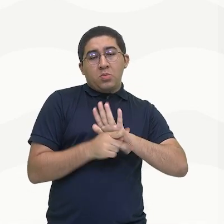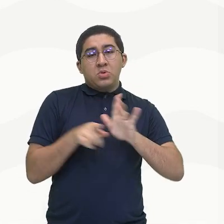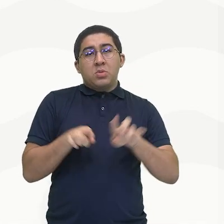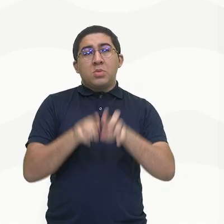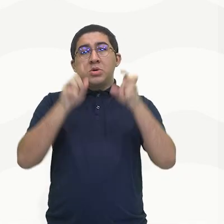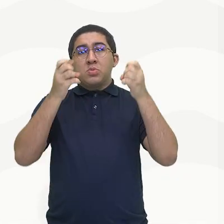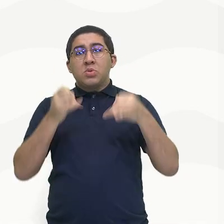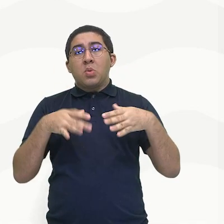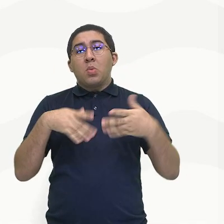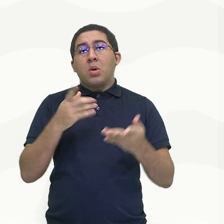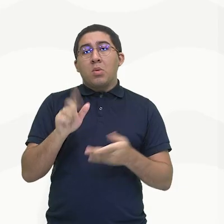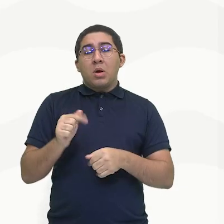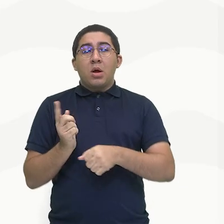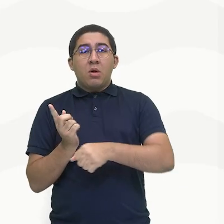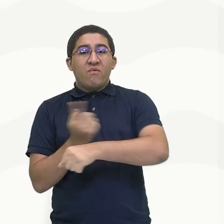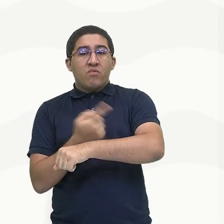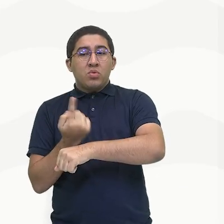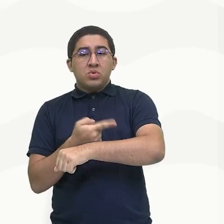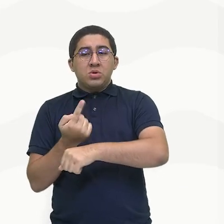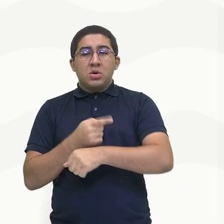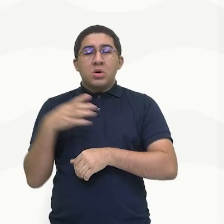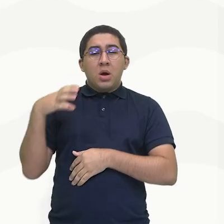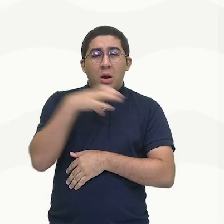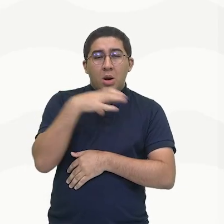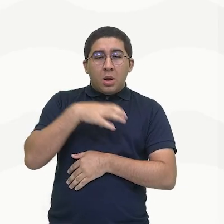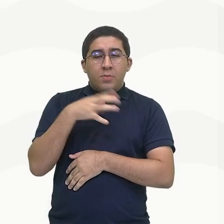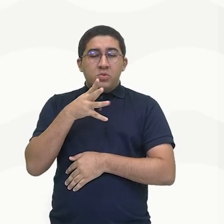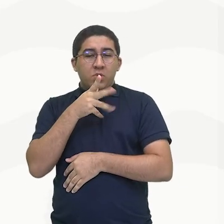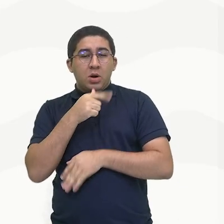diz qual foi a velocidade